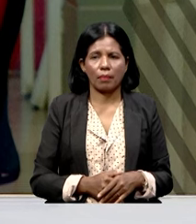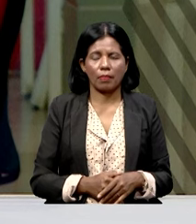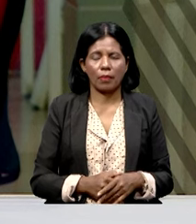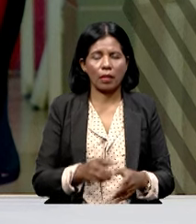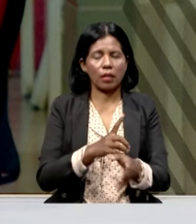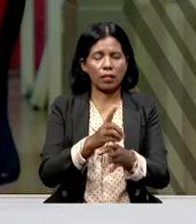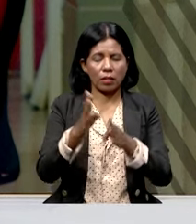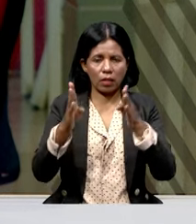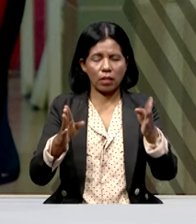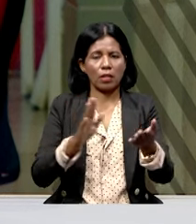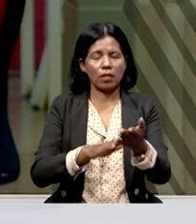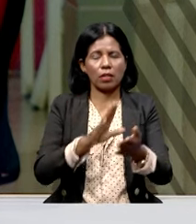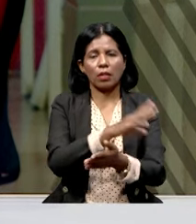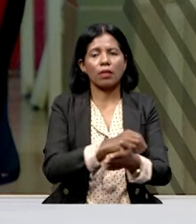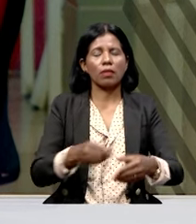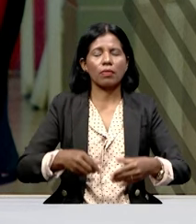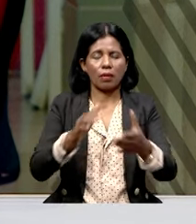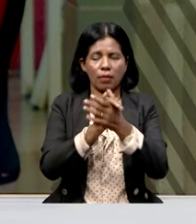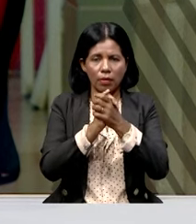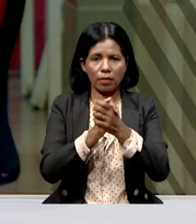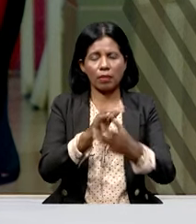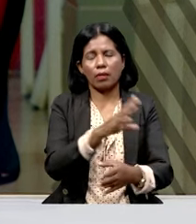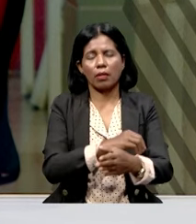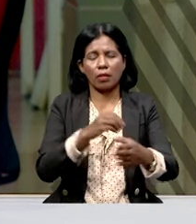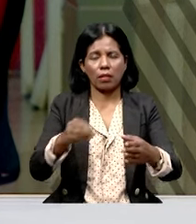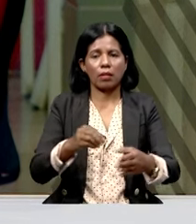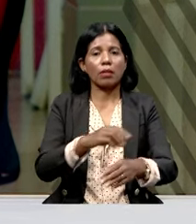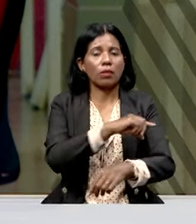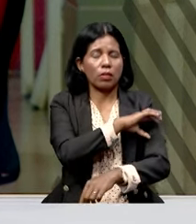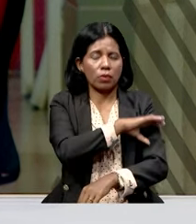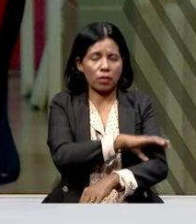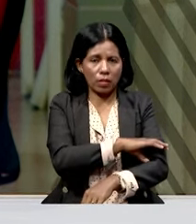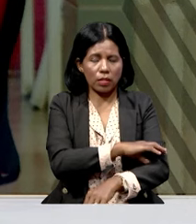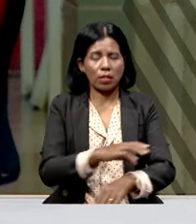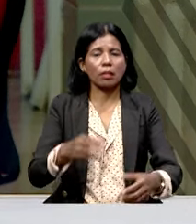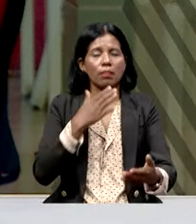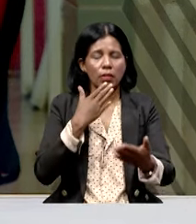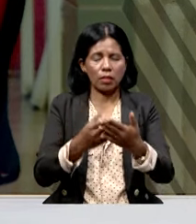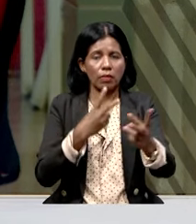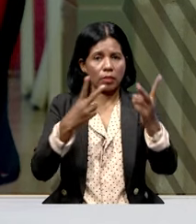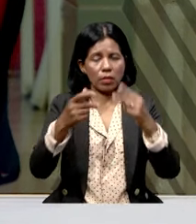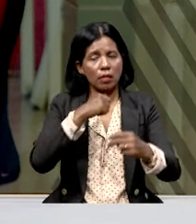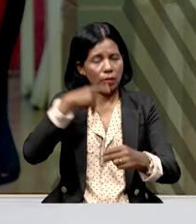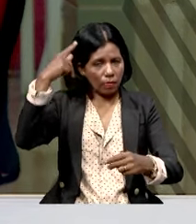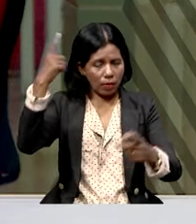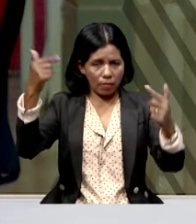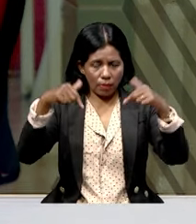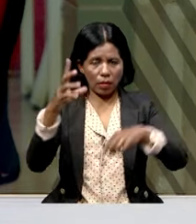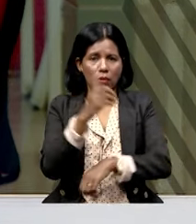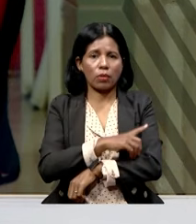Diretor Executivo da Fundação Mahim congratula a Força Conjunta Pomamuti, também sucesso e a visita para Francisco durante Lorontolo